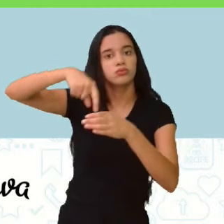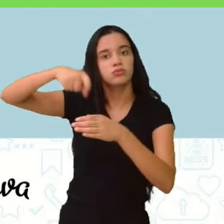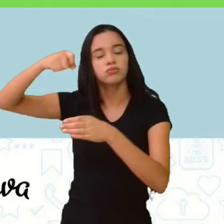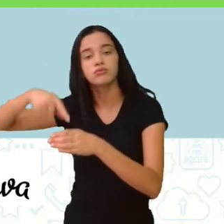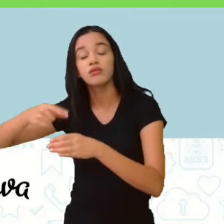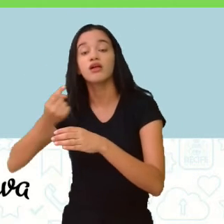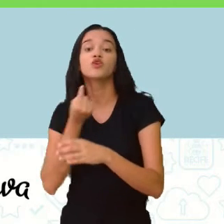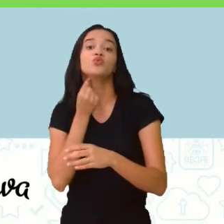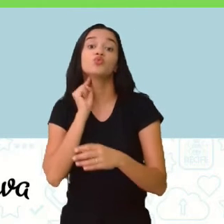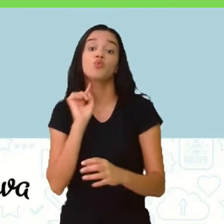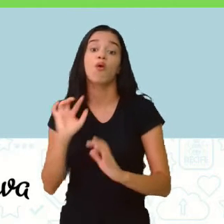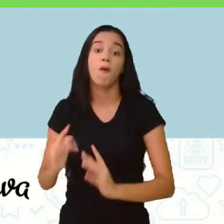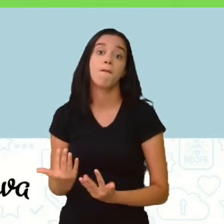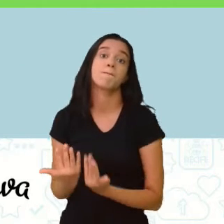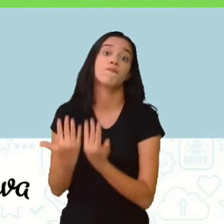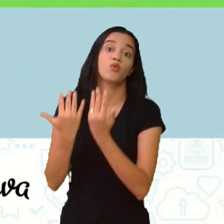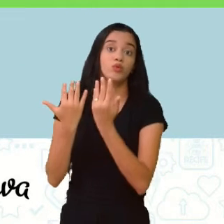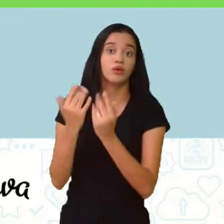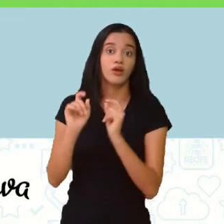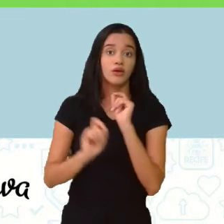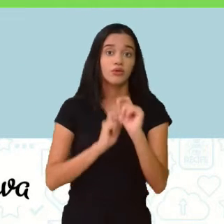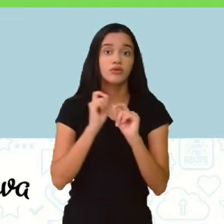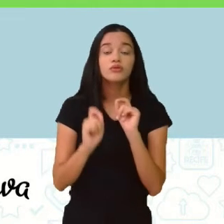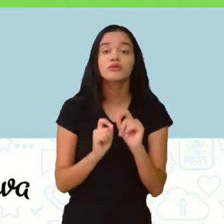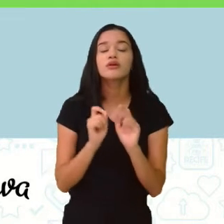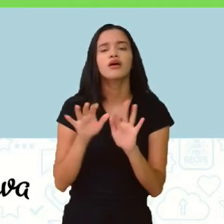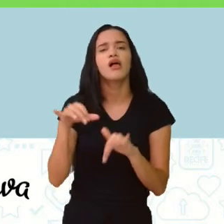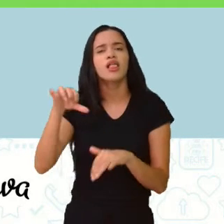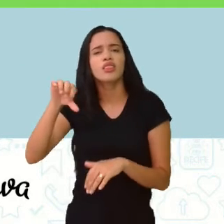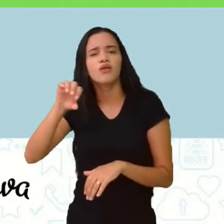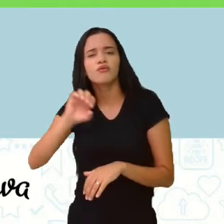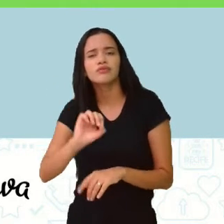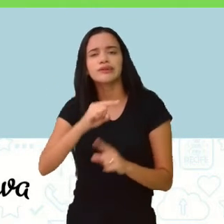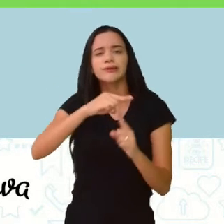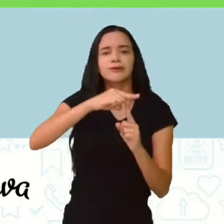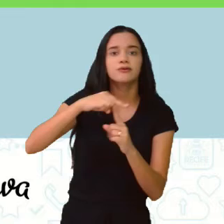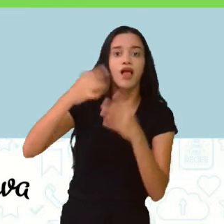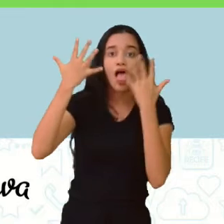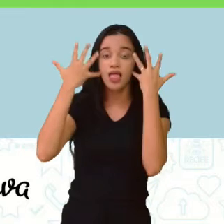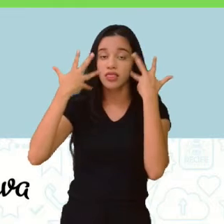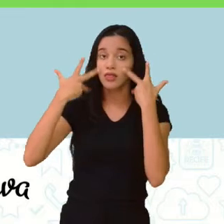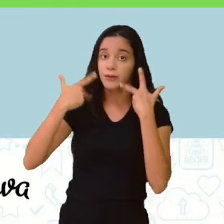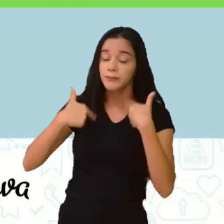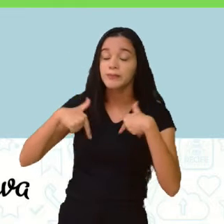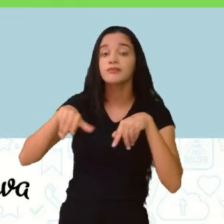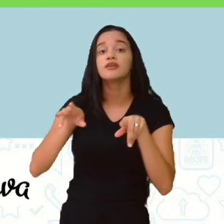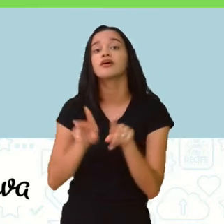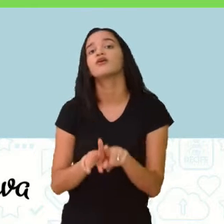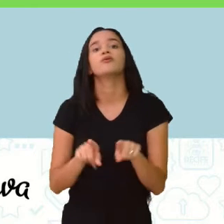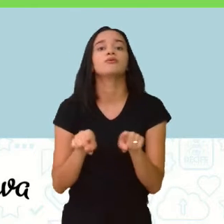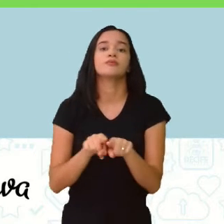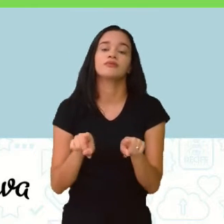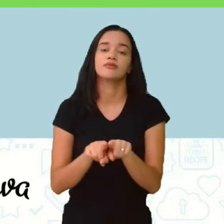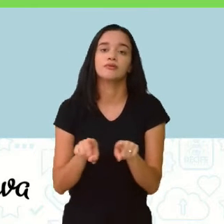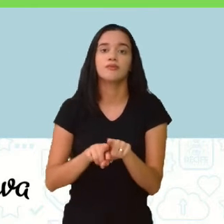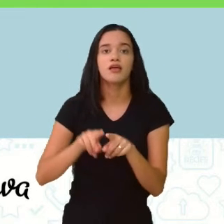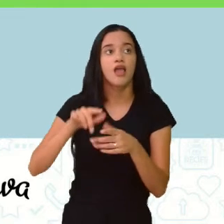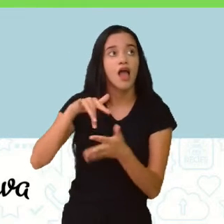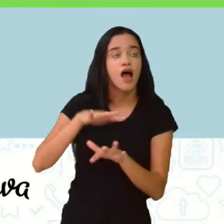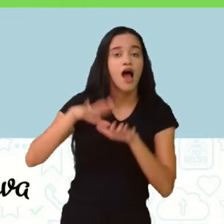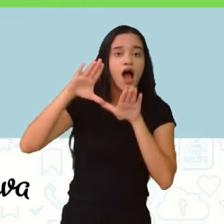rio poluído, gente, ele é refúgio de 90 espécies de animais, répteis, mamíferos,